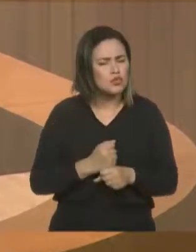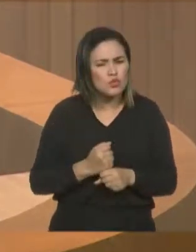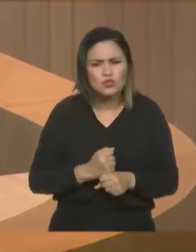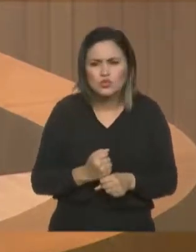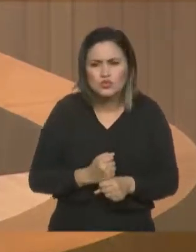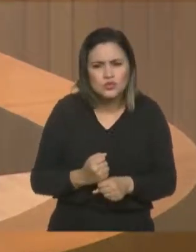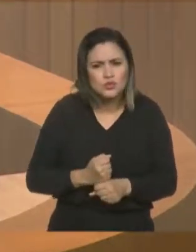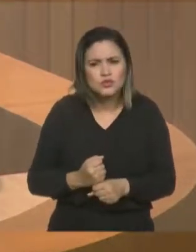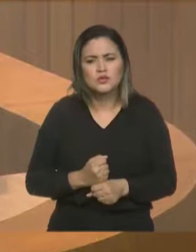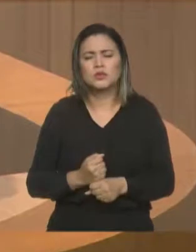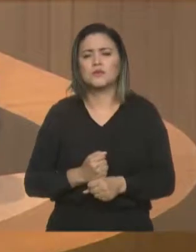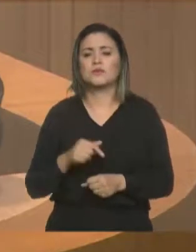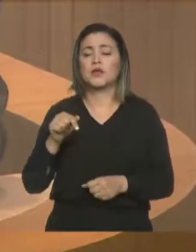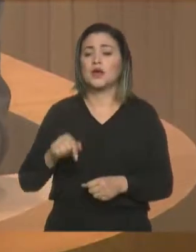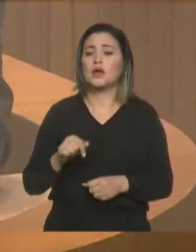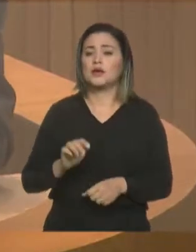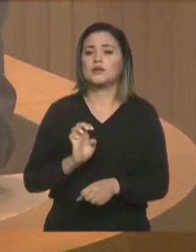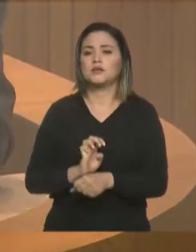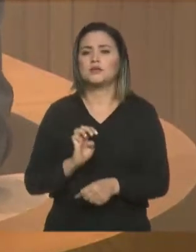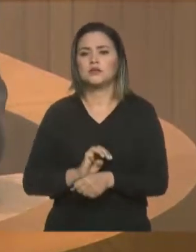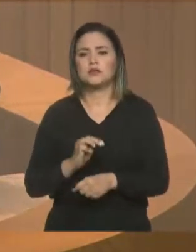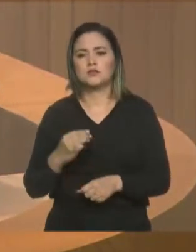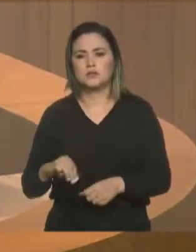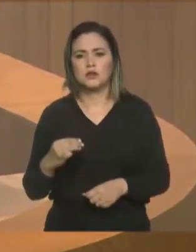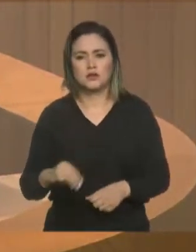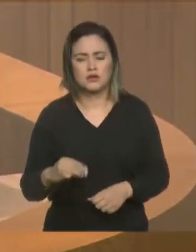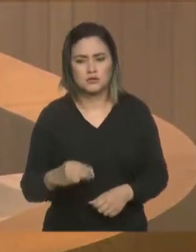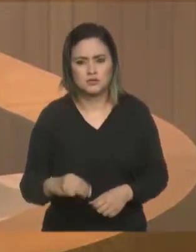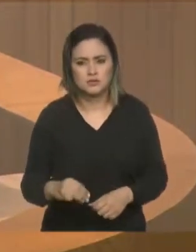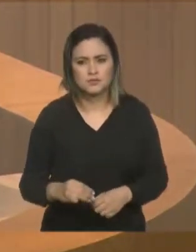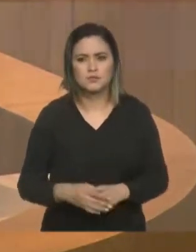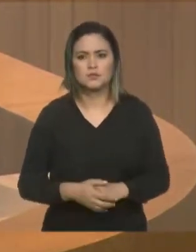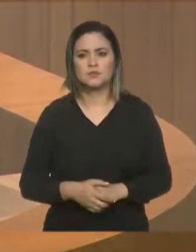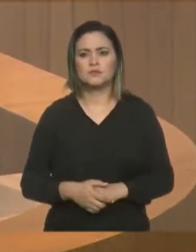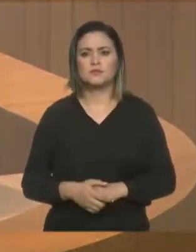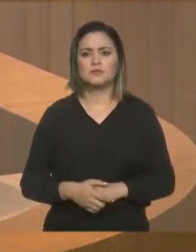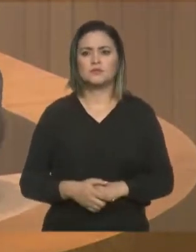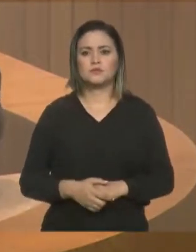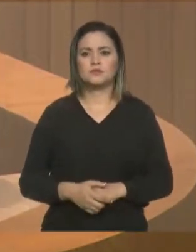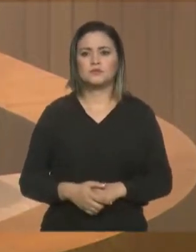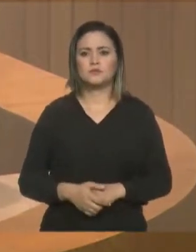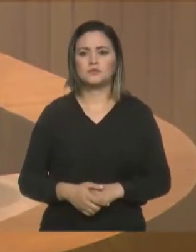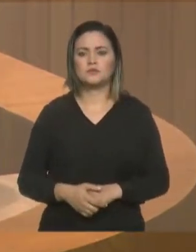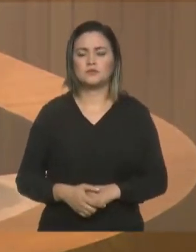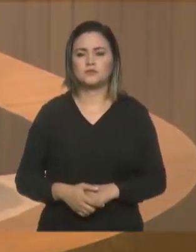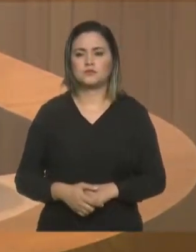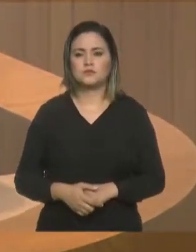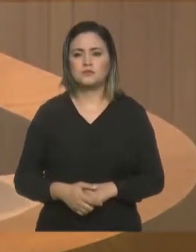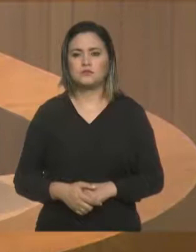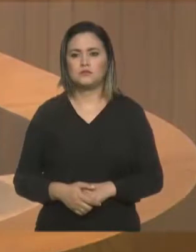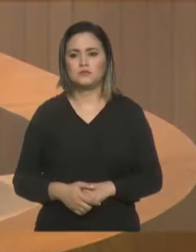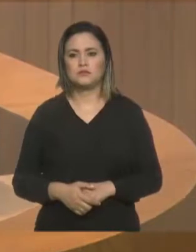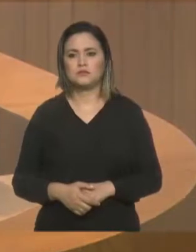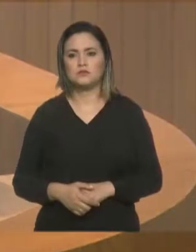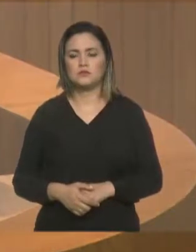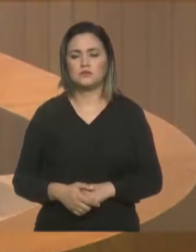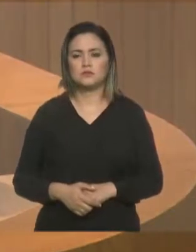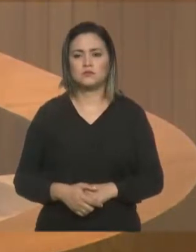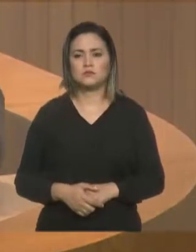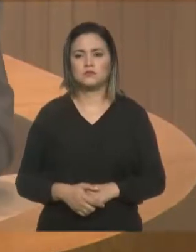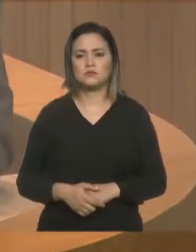anualmente, aqui no nosso estado do Maranhão, senhor presidente, anualmente, é injetado aqui no